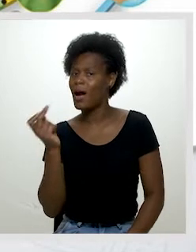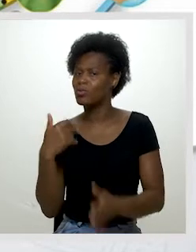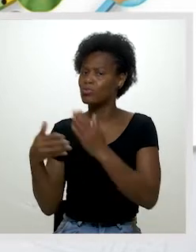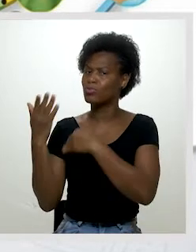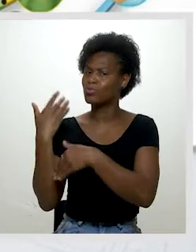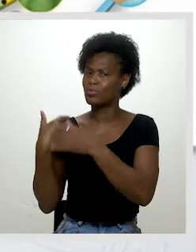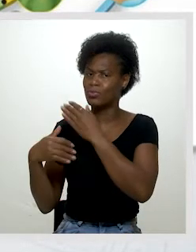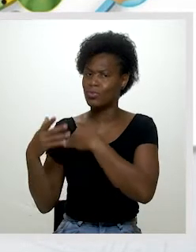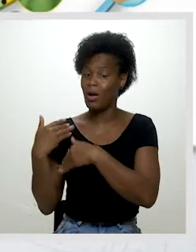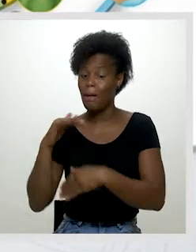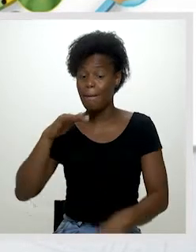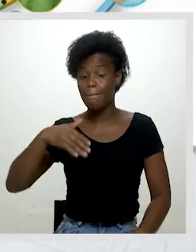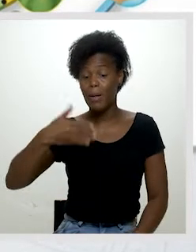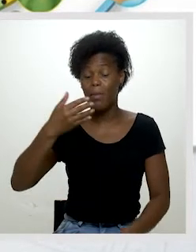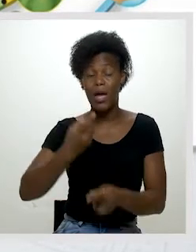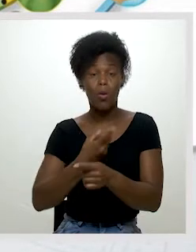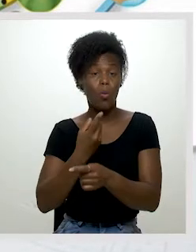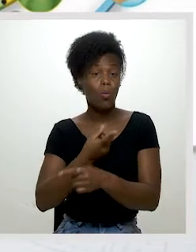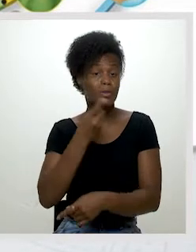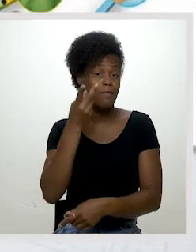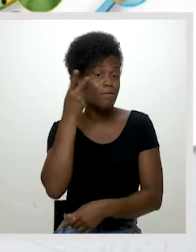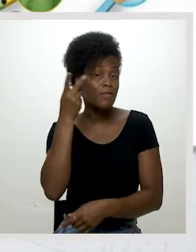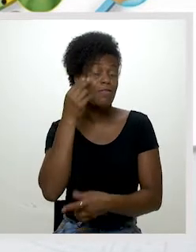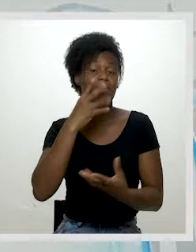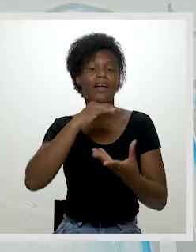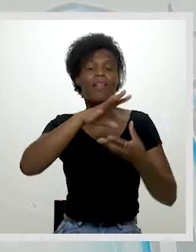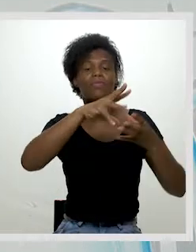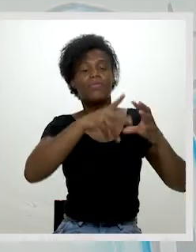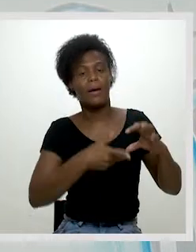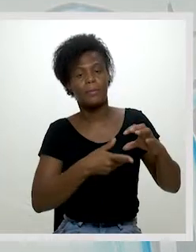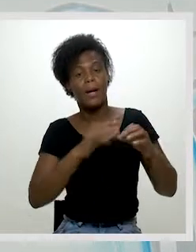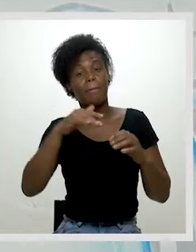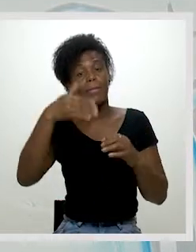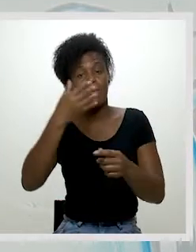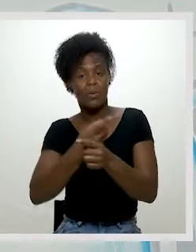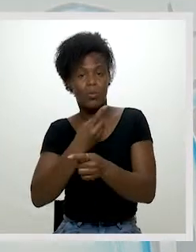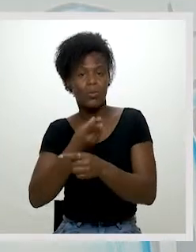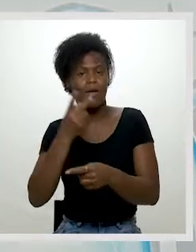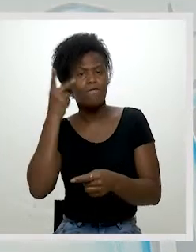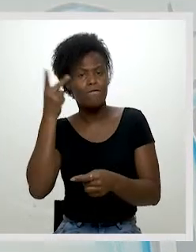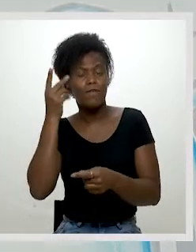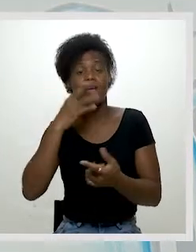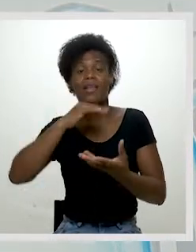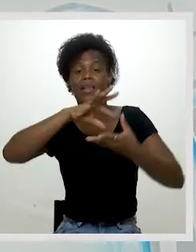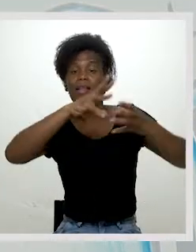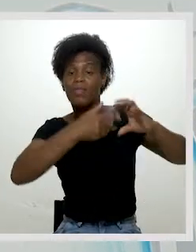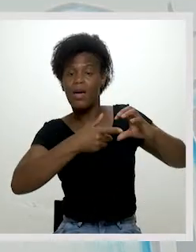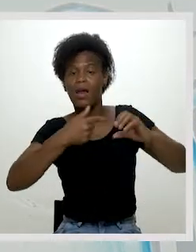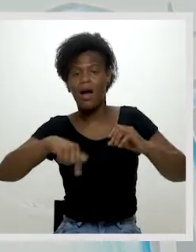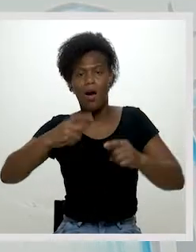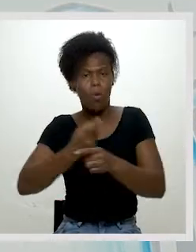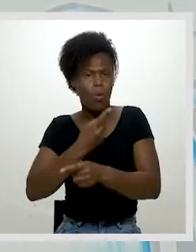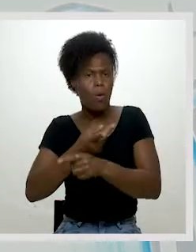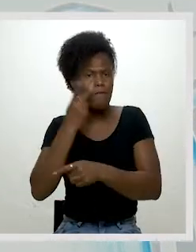anos, apareceram os primeiros seres vivos na Terra. Os primeiros seres vivos que apareceram na Terra eram